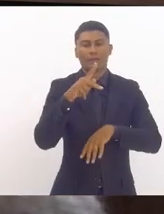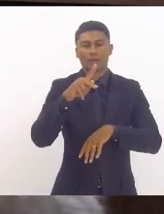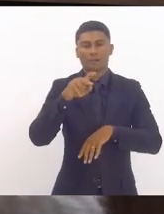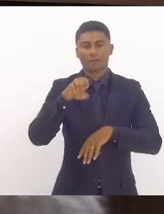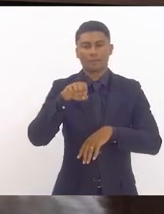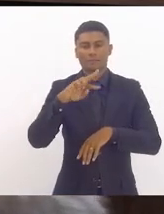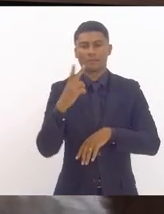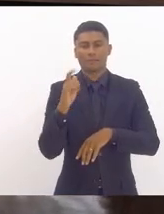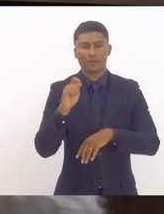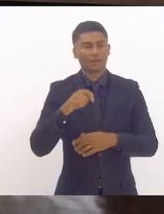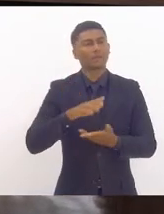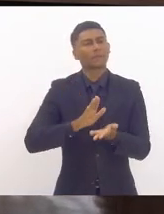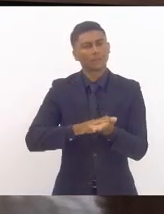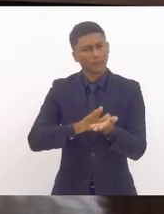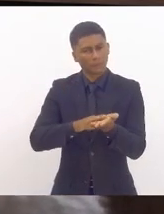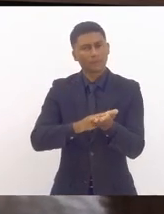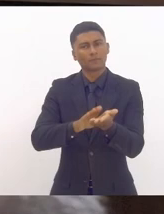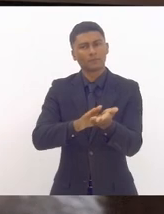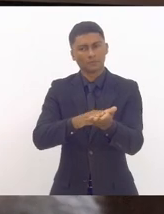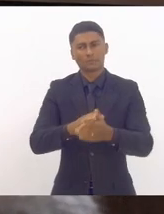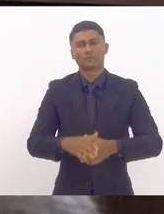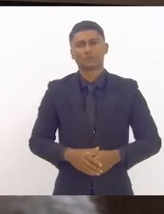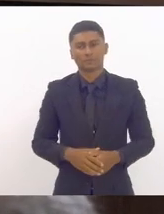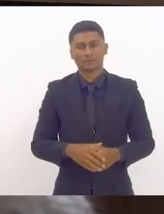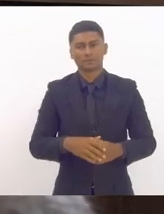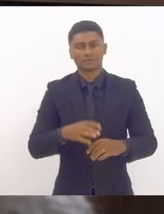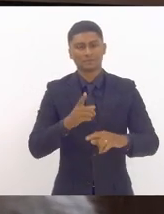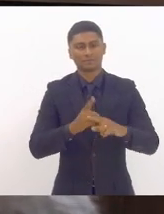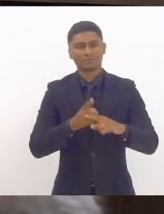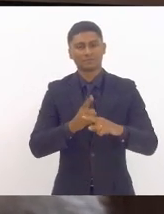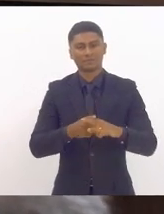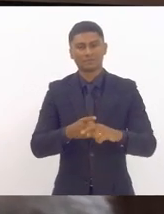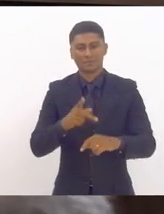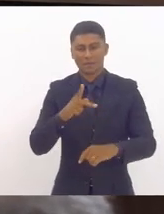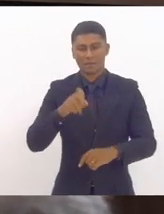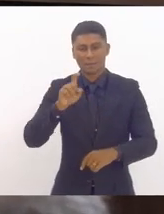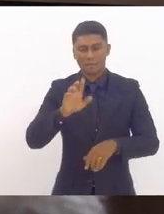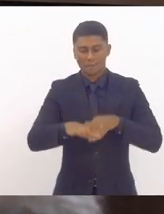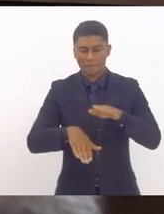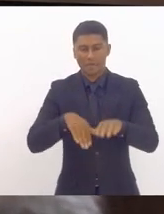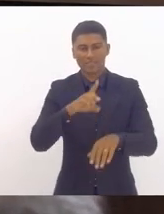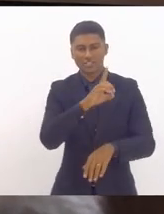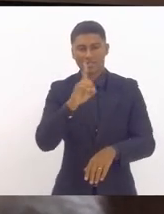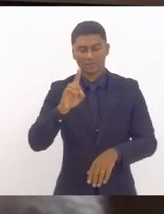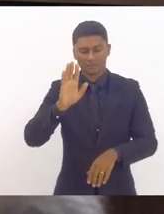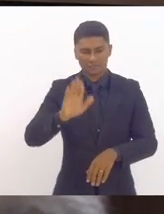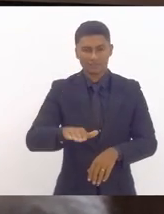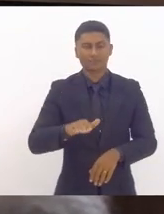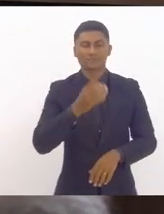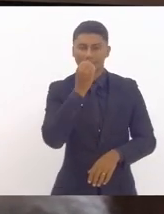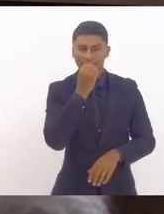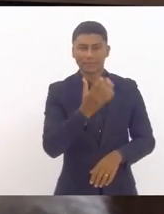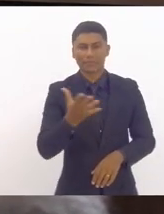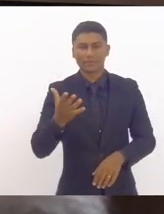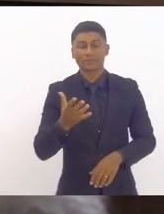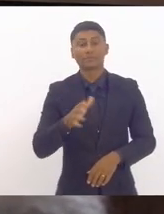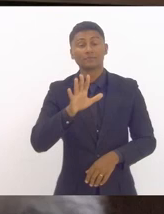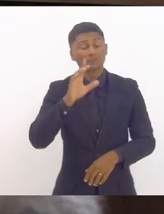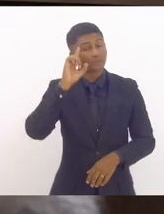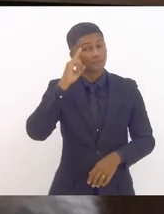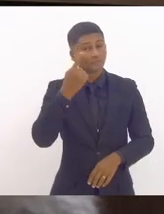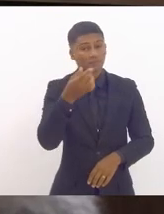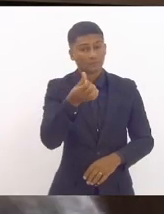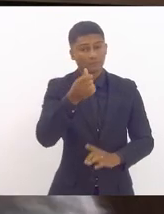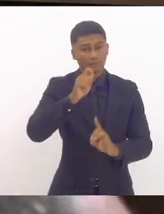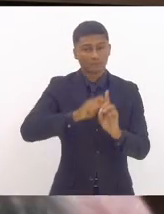Parabéns. Começar com o pé direito sempre é bom. Mas queria dizer a Vossa Excelência que 16 de